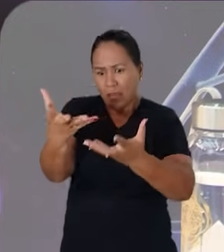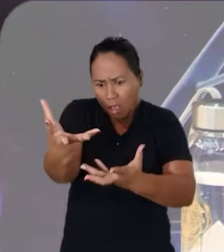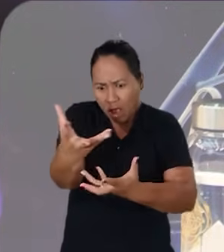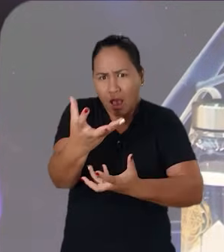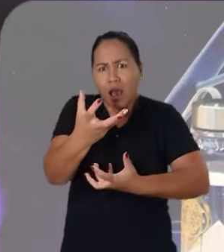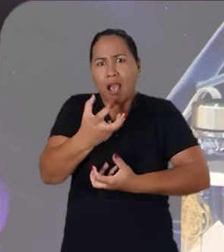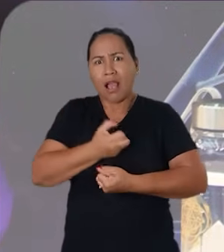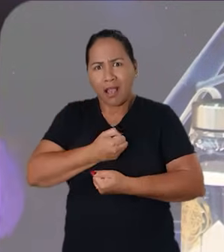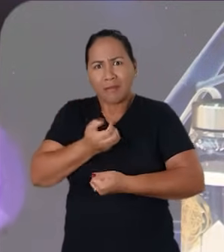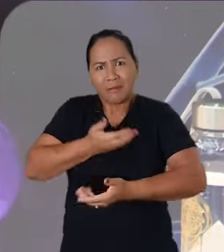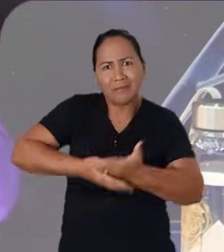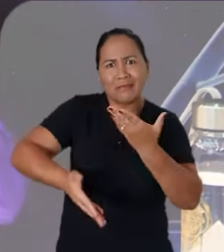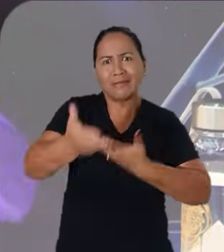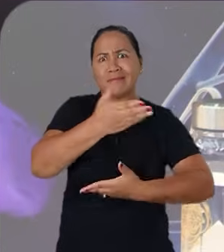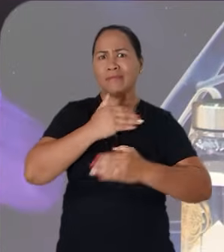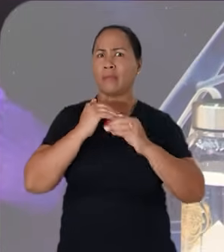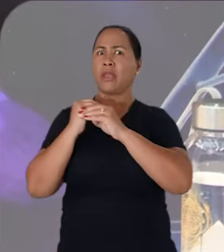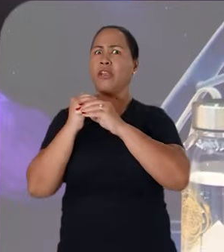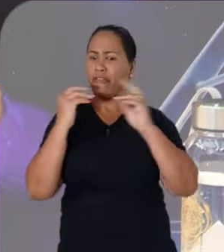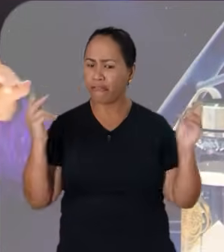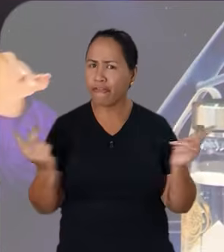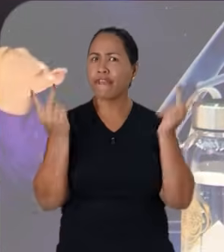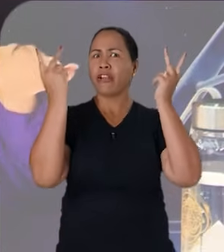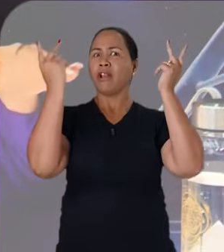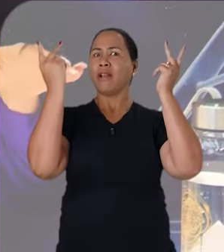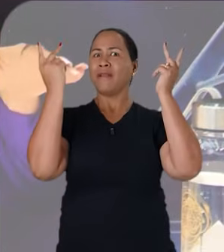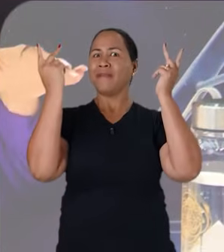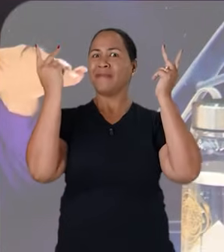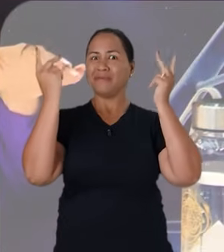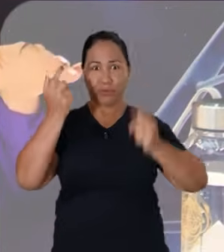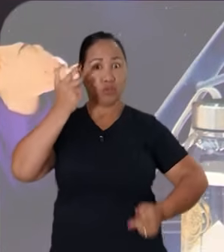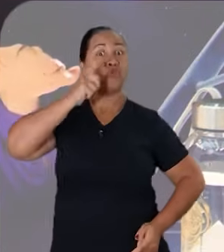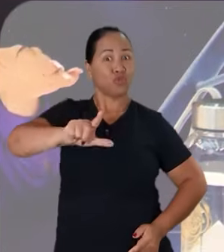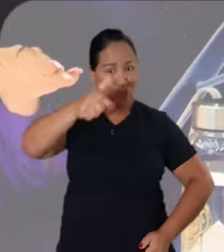receber tem a mesma medida.